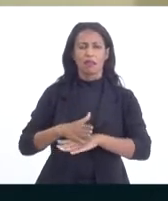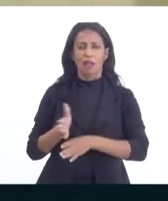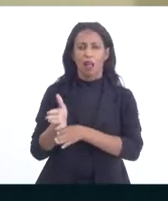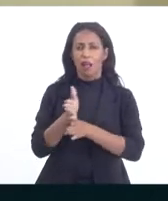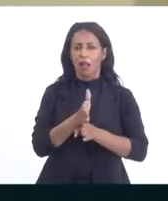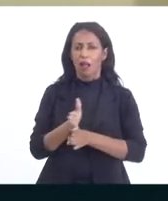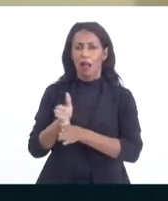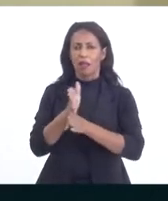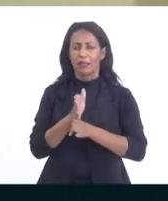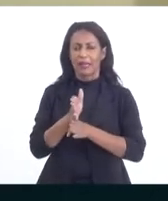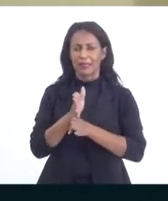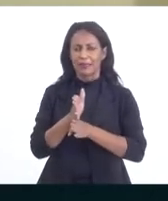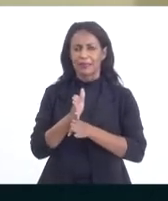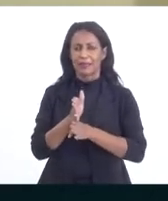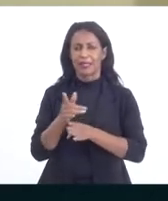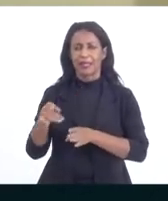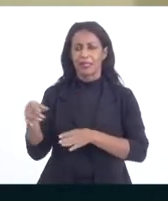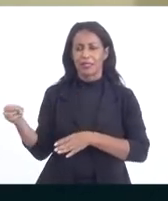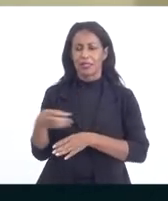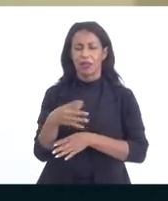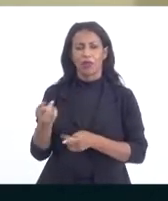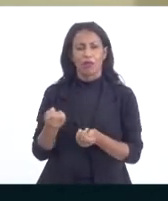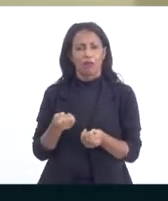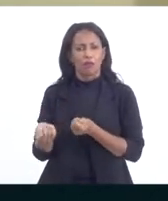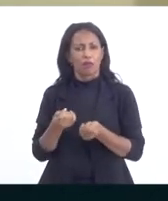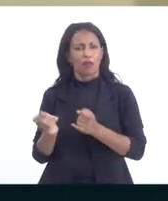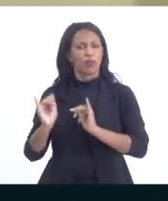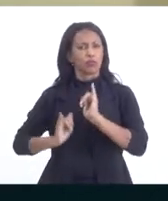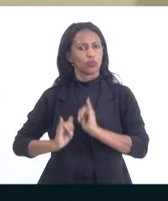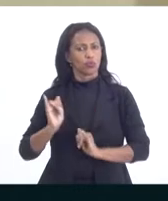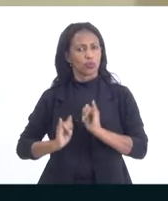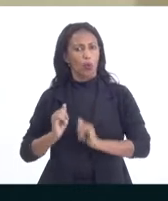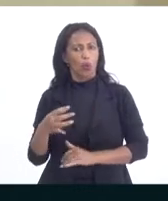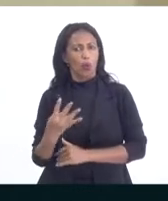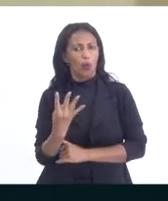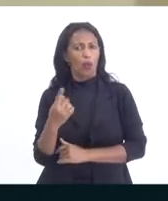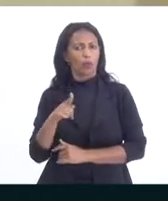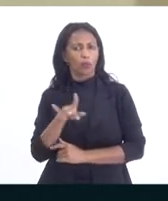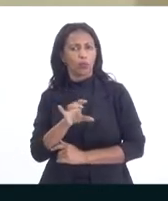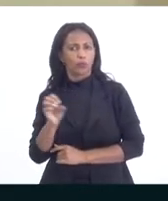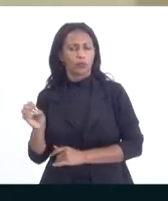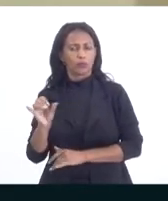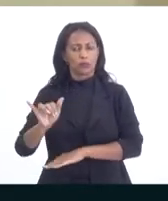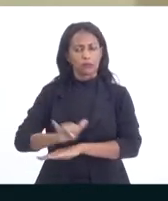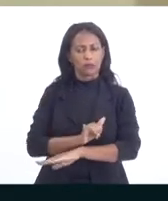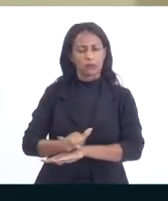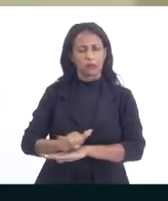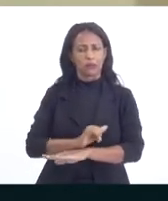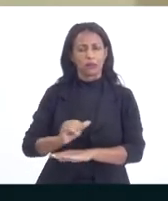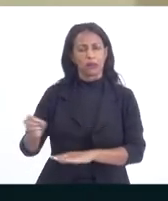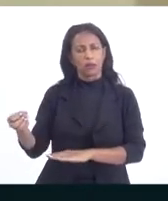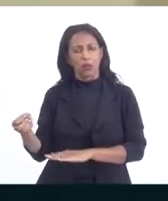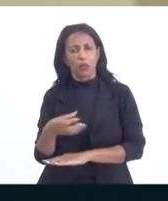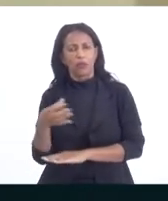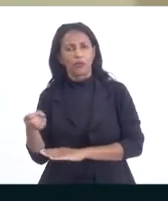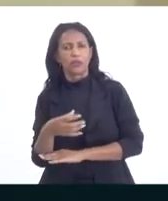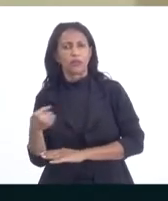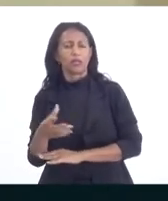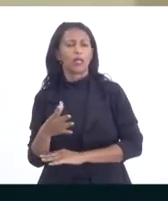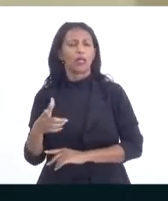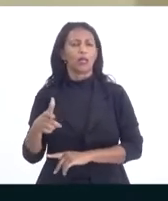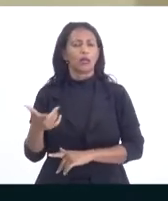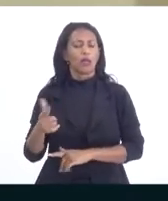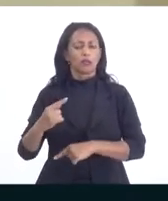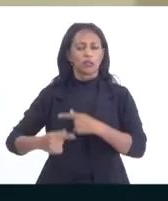alinhada às perspectivas dessa nova economia, da indústria 4.0, nas estratégias de trabalhar inovação, trabalhar